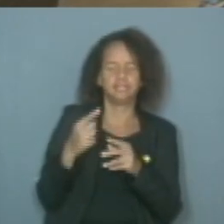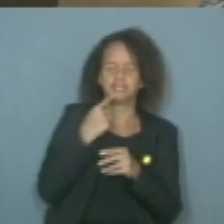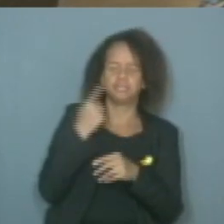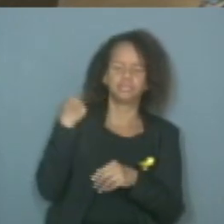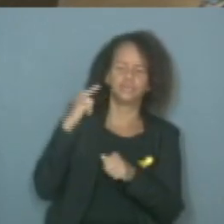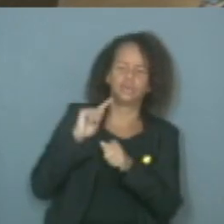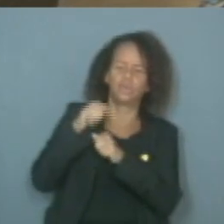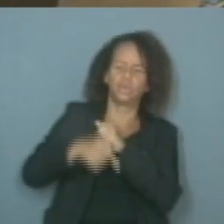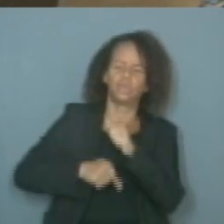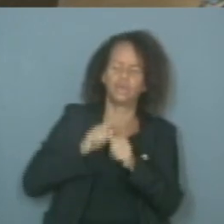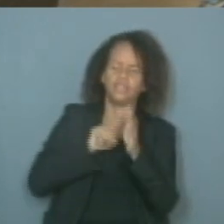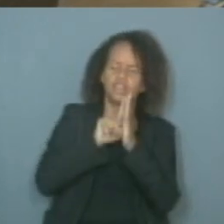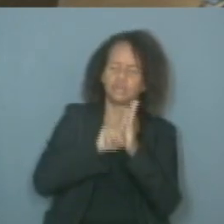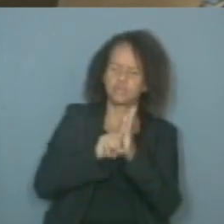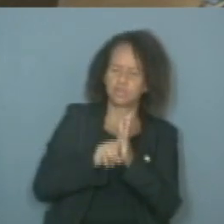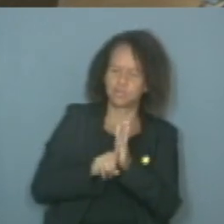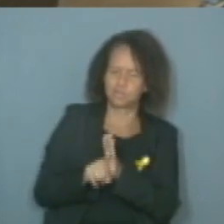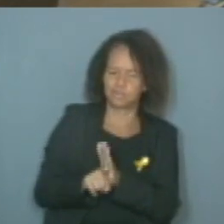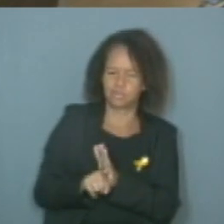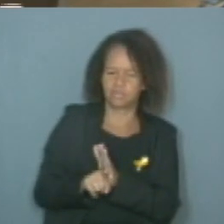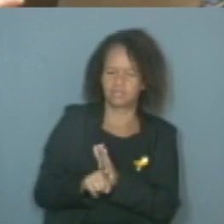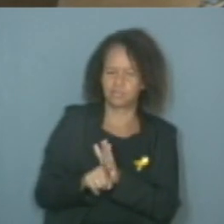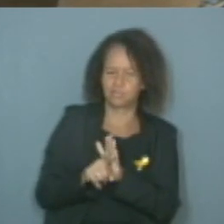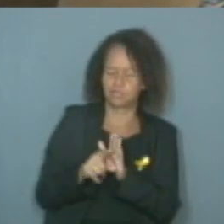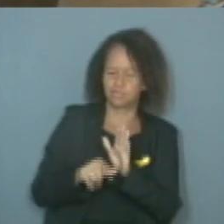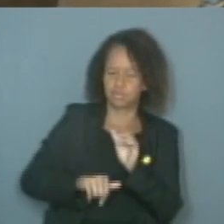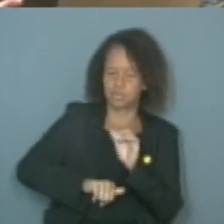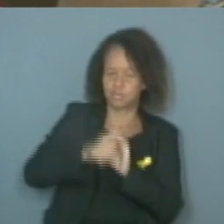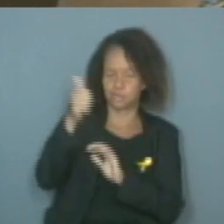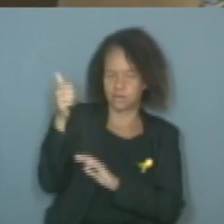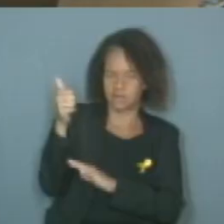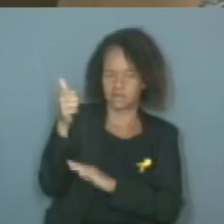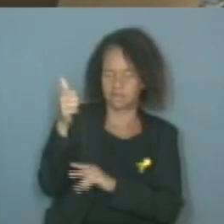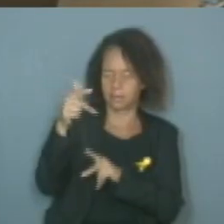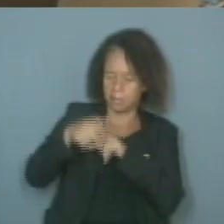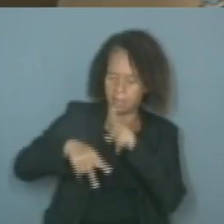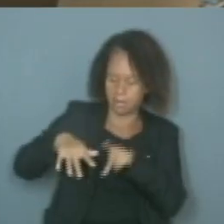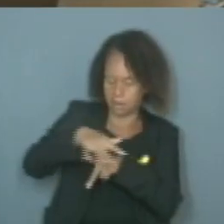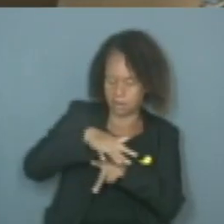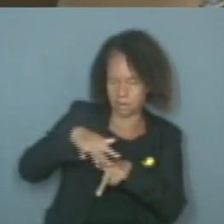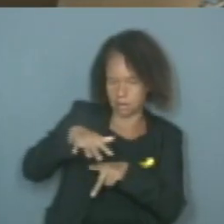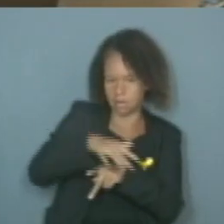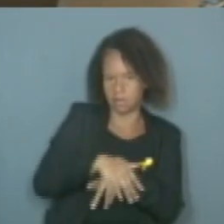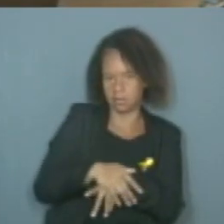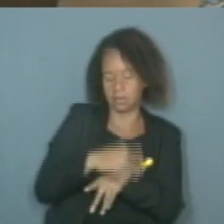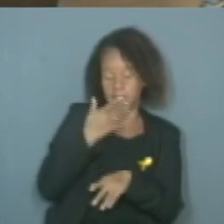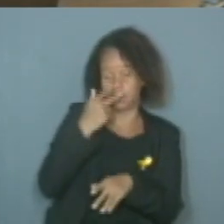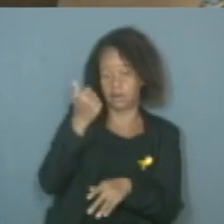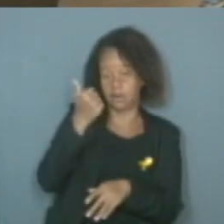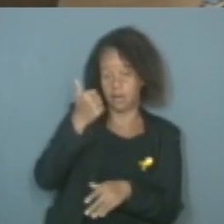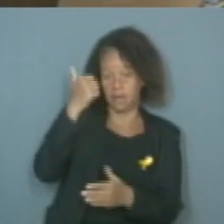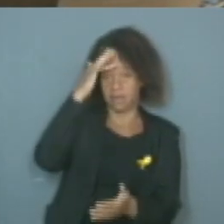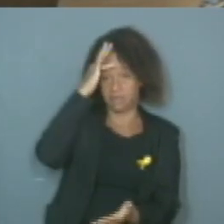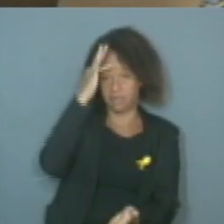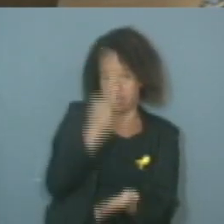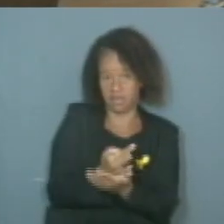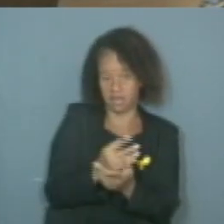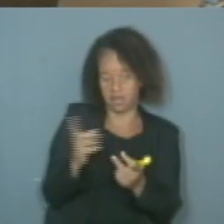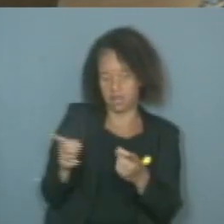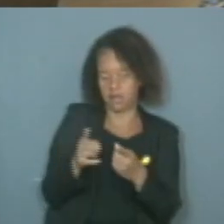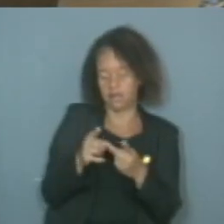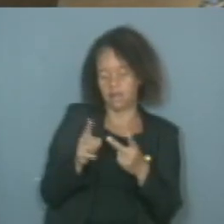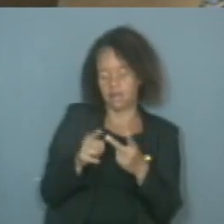Rede Globo fez uma pesquisa que se coloca em primeiro lugar para a população. Primeiro vem a fé e depois